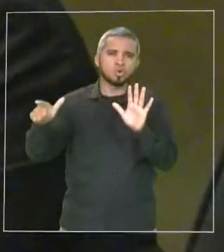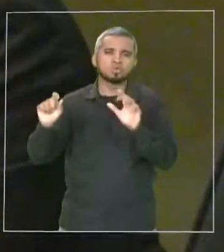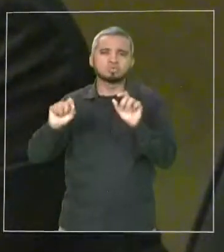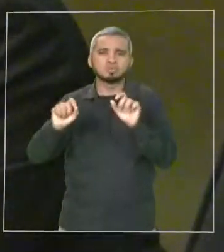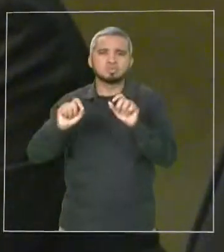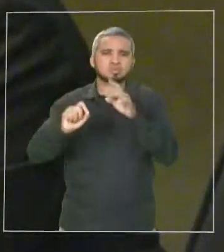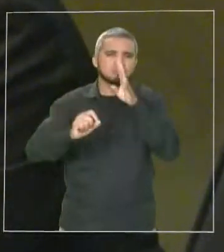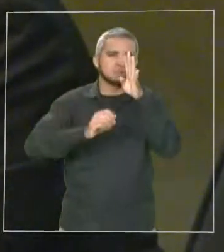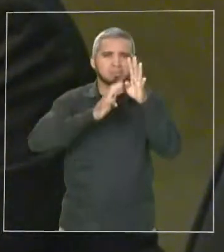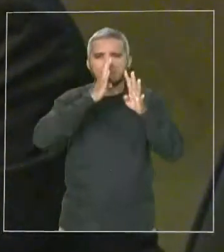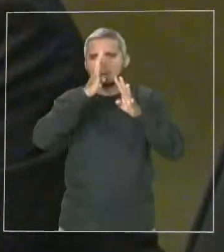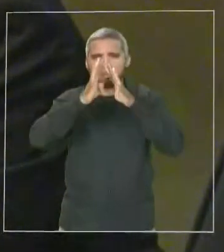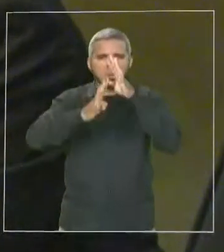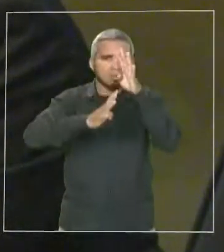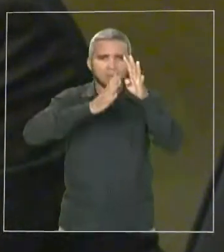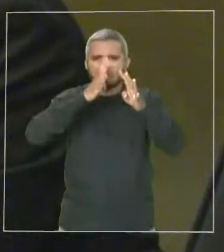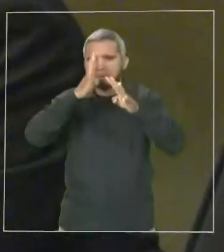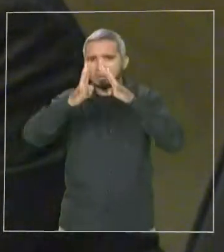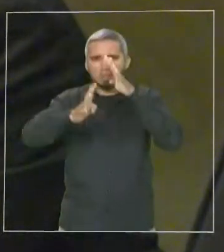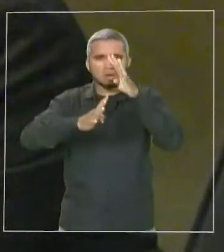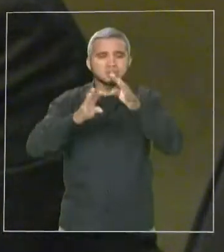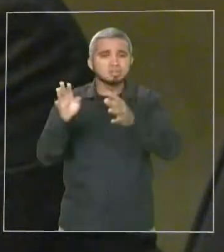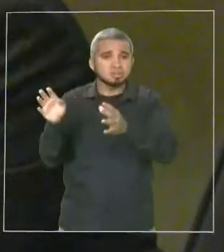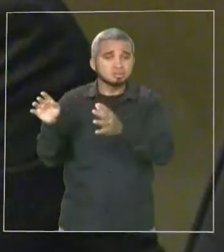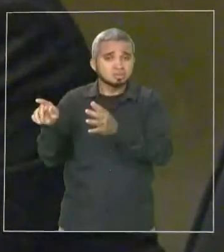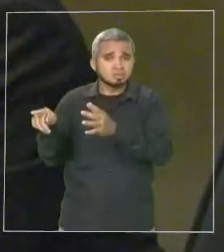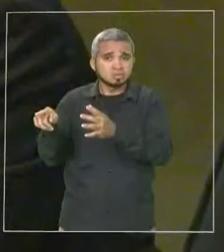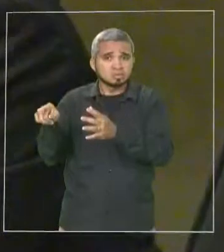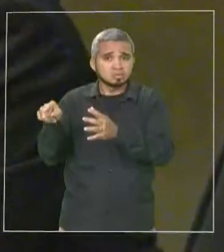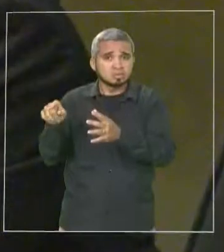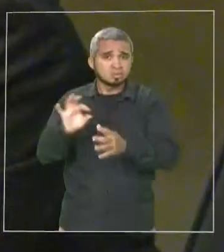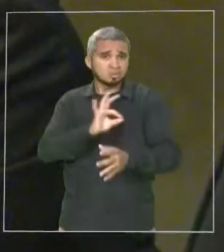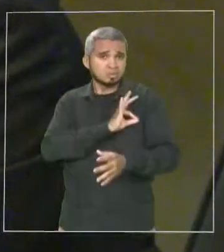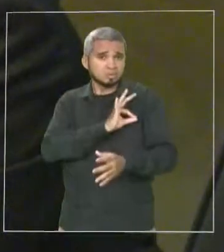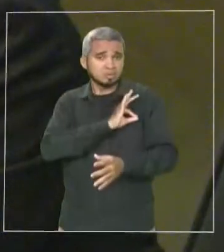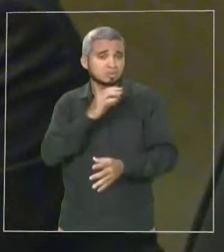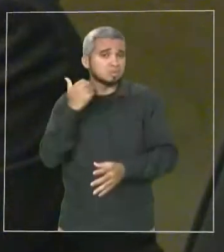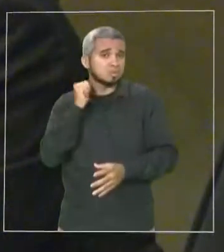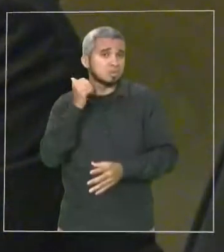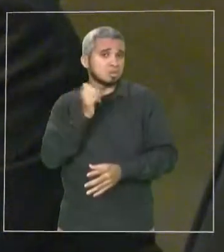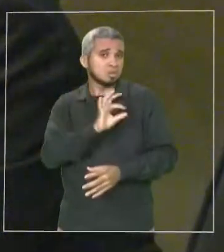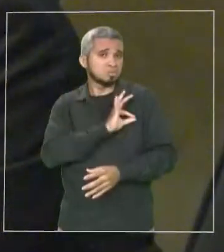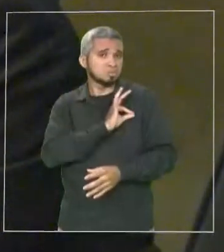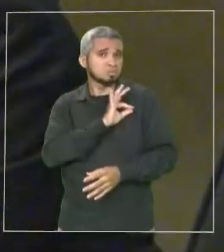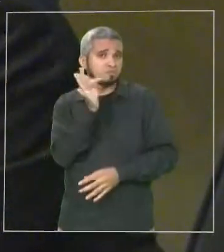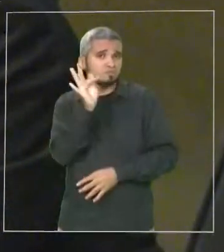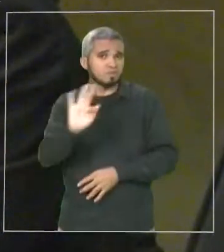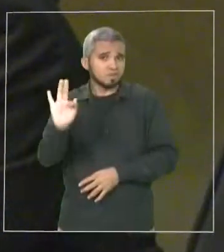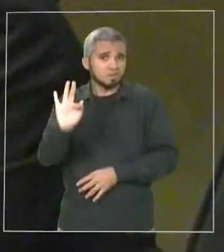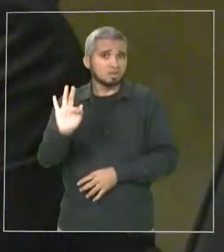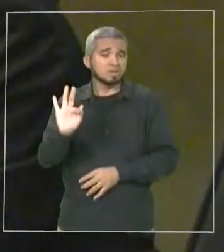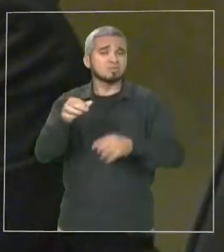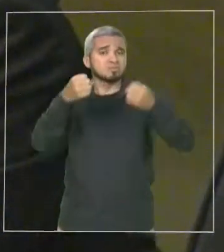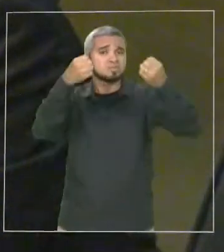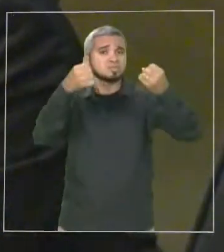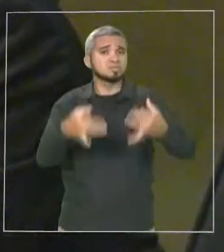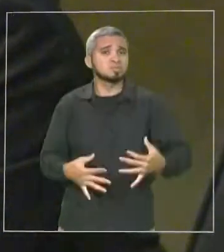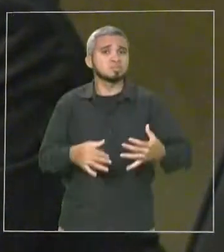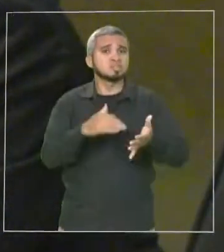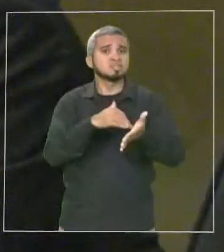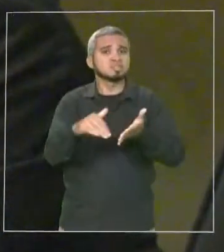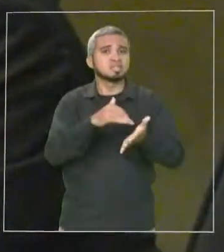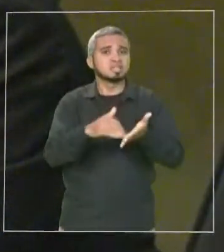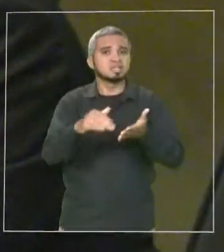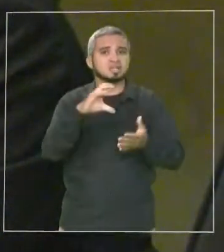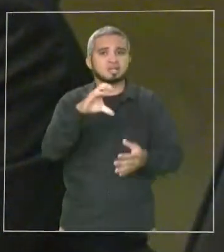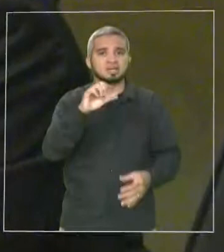falas do próprio delegado da Polícia Federal, quando diz que o secretário Carlos Lula